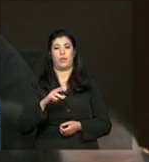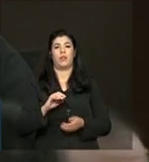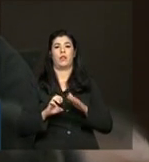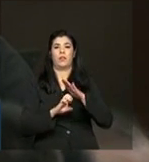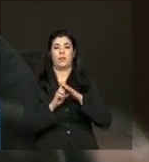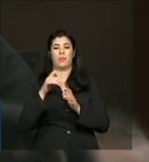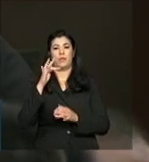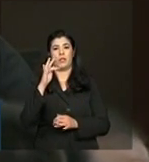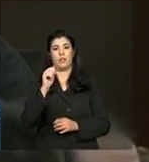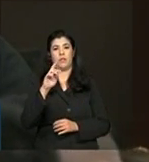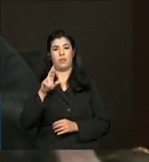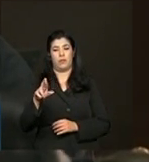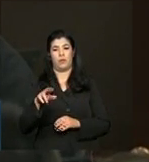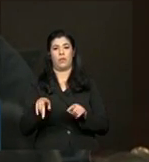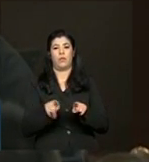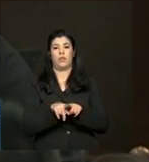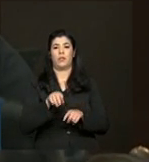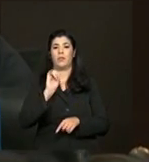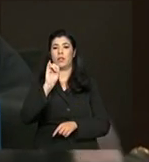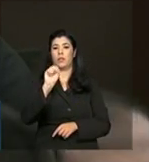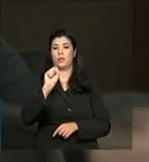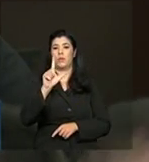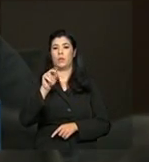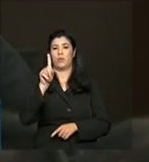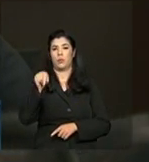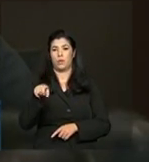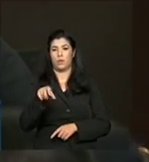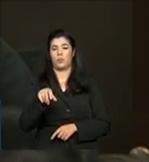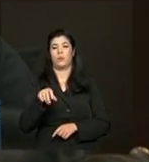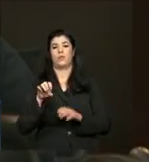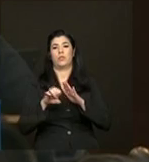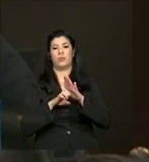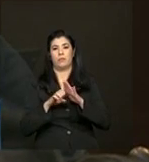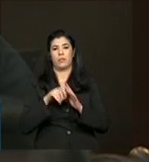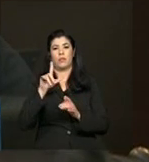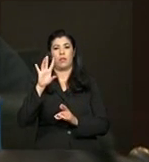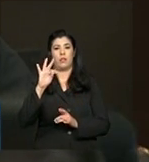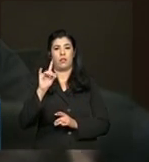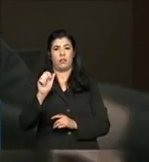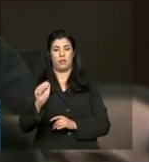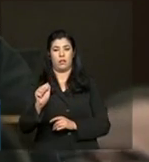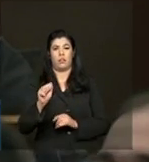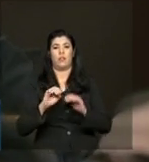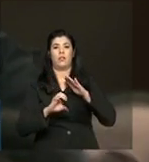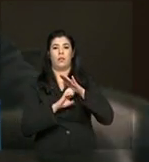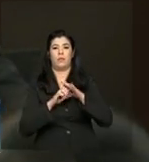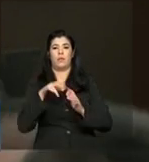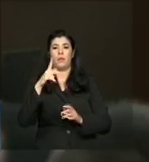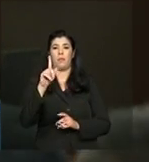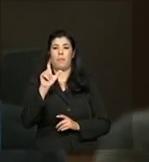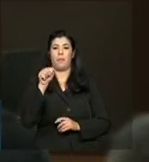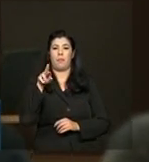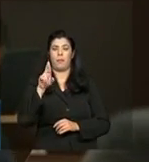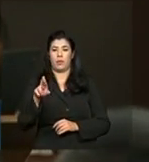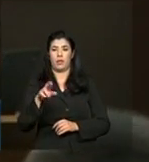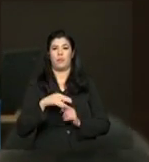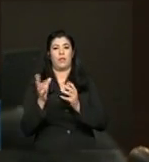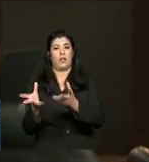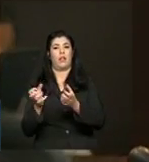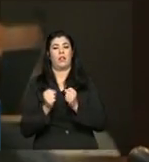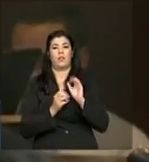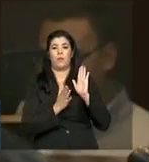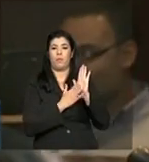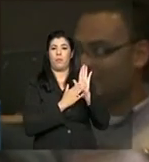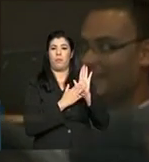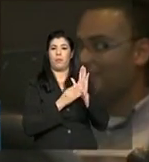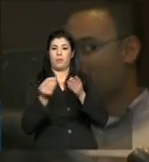Fator. E Isolux Projetos e Instalações Limitada, representada pela corretora Planner. Aceito proposta